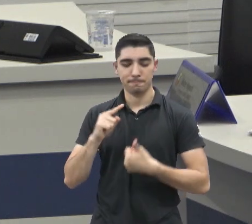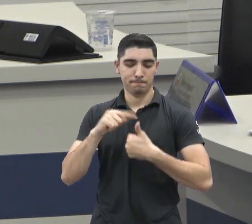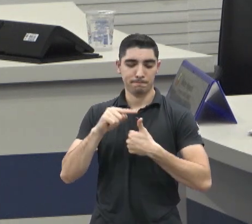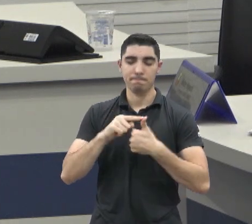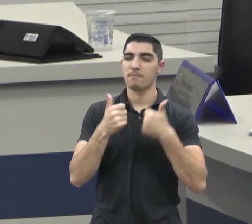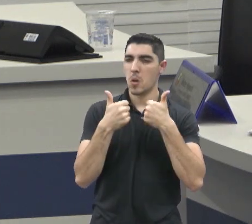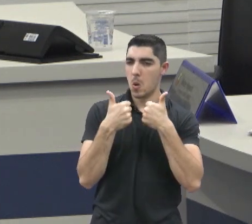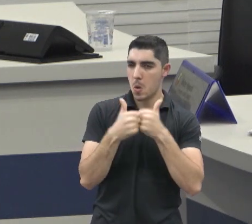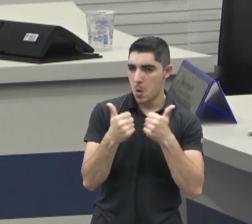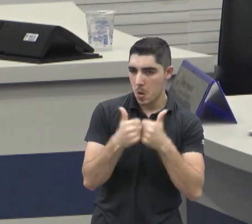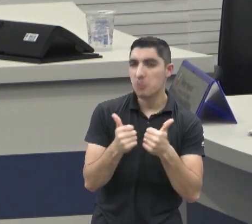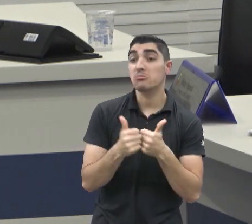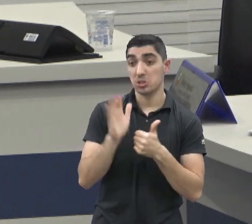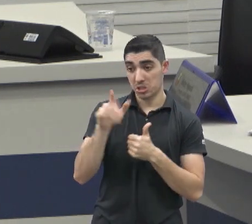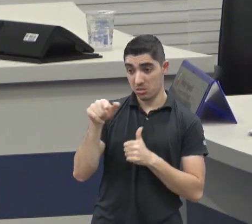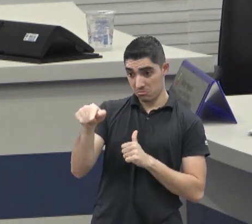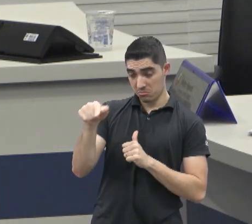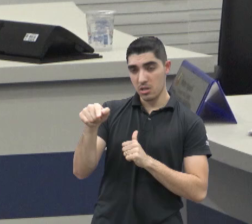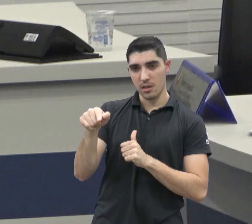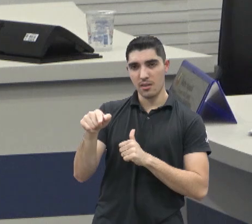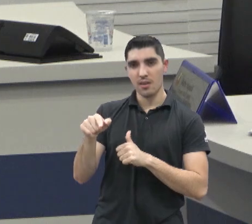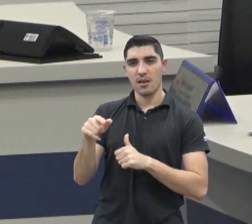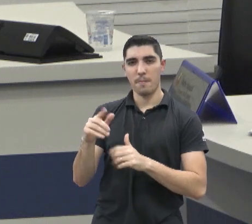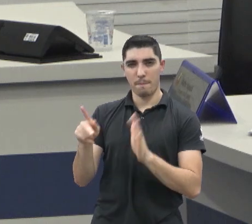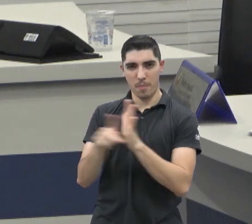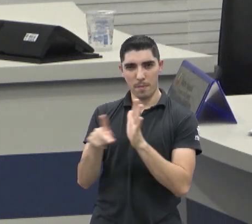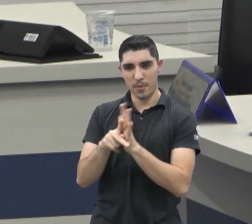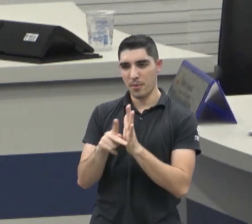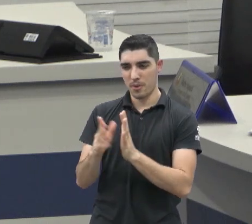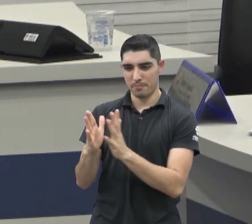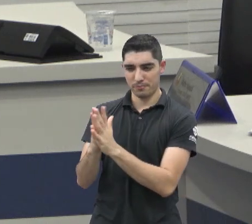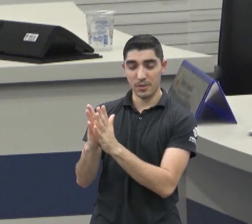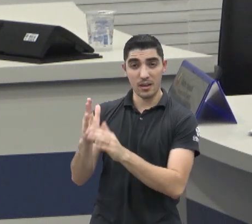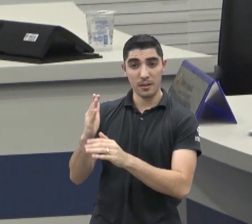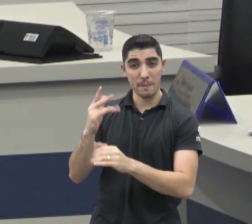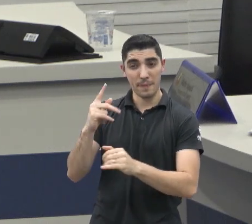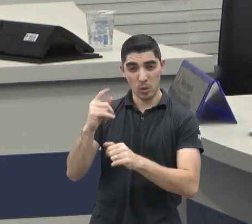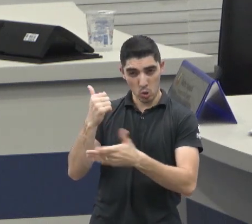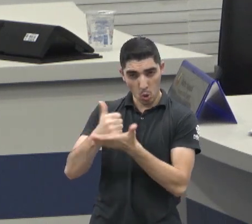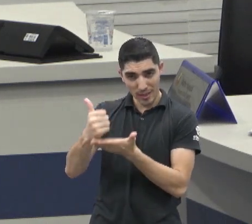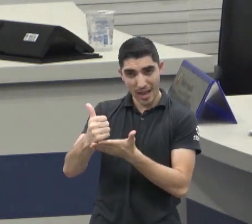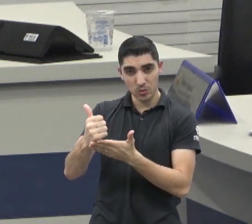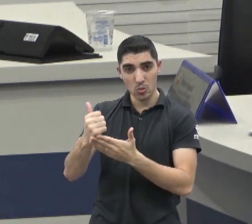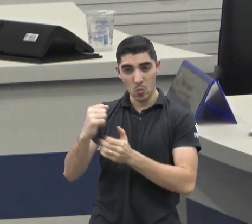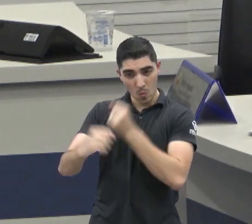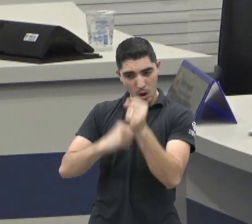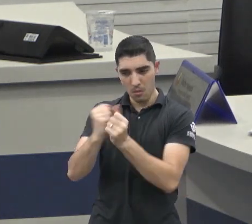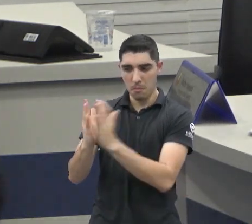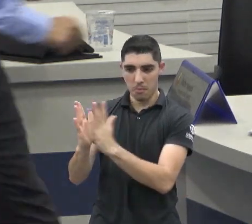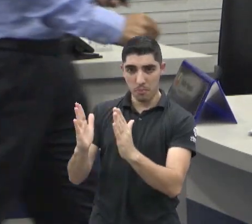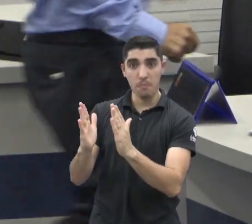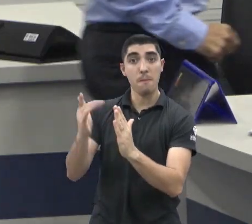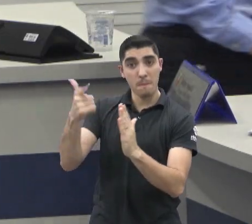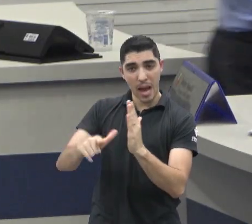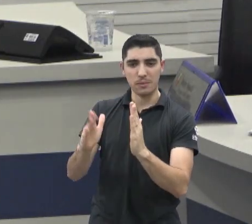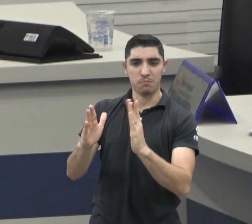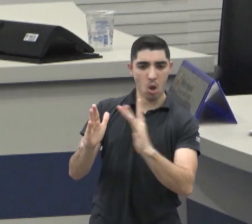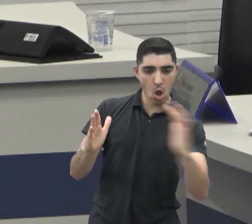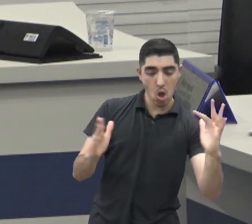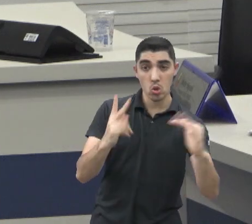essa prorrogação para nessas lata velha continuar andando por mais 2 anos. Nós temos problemas de dívida